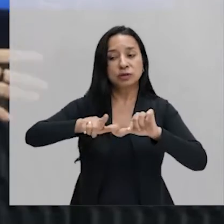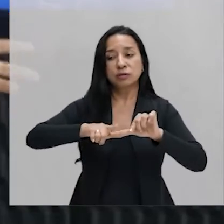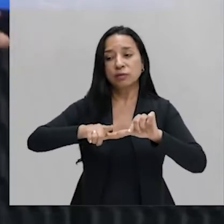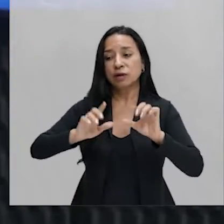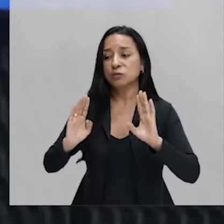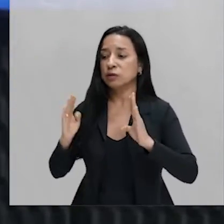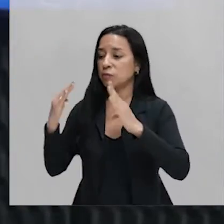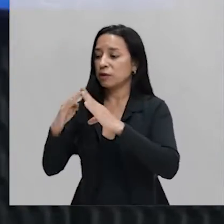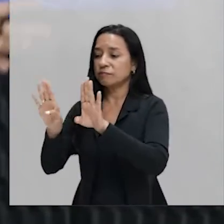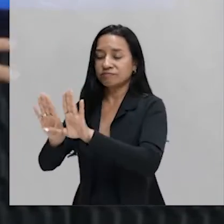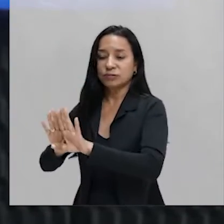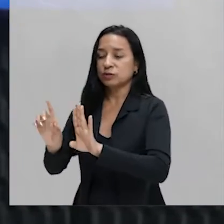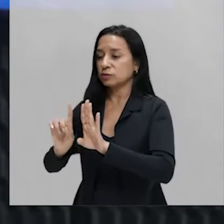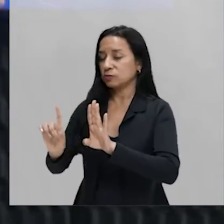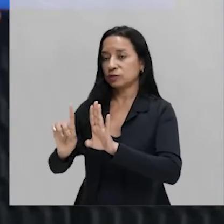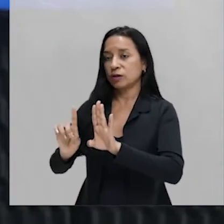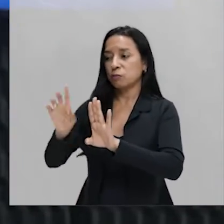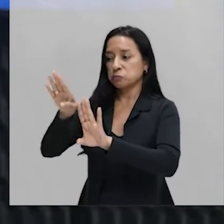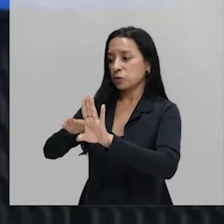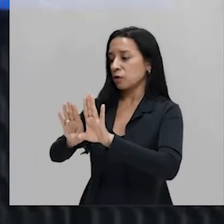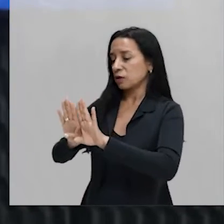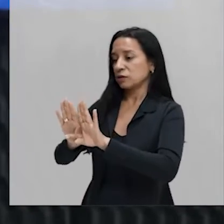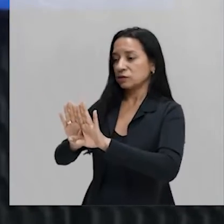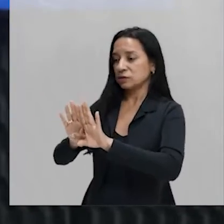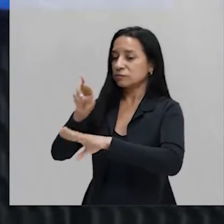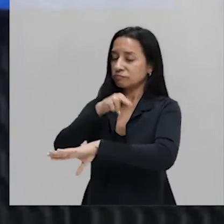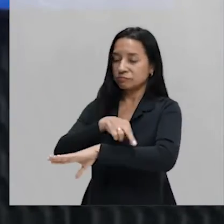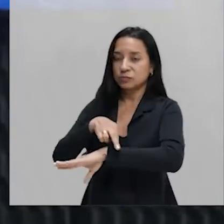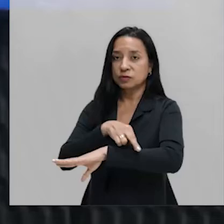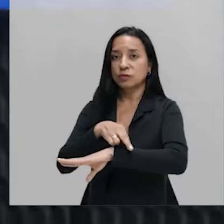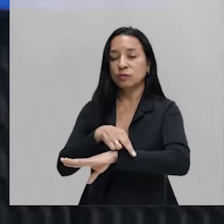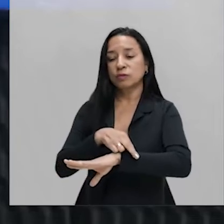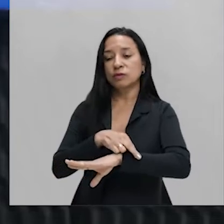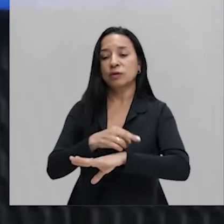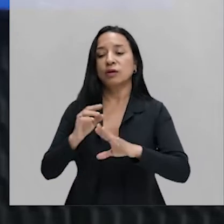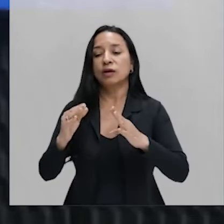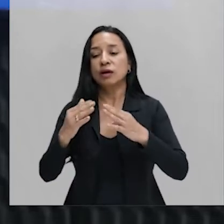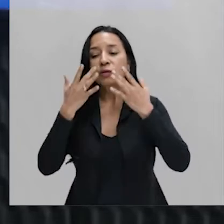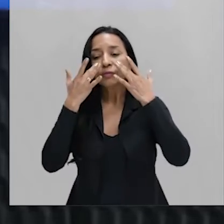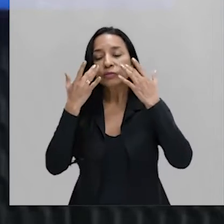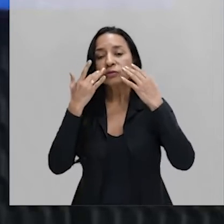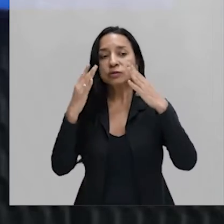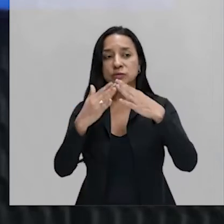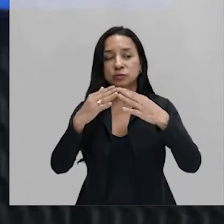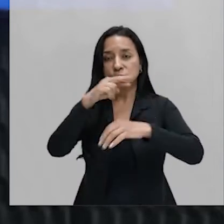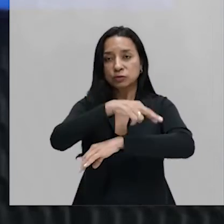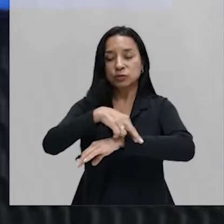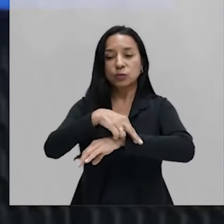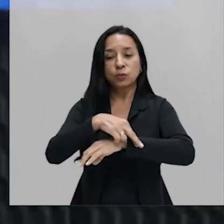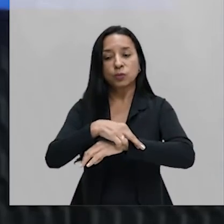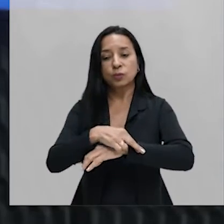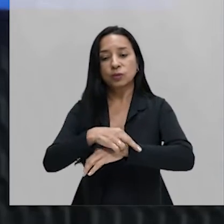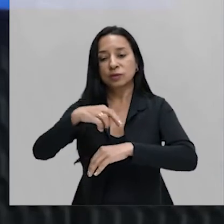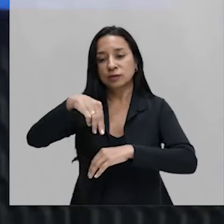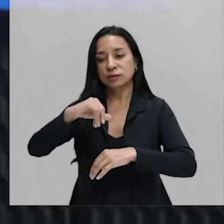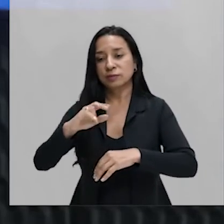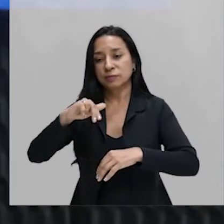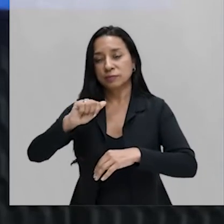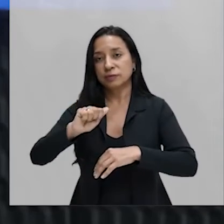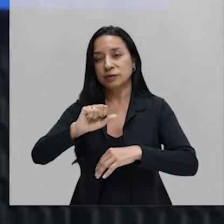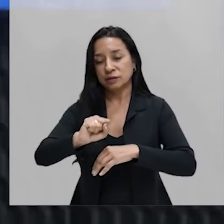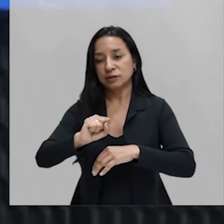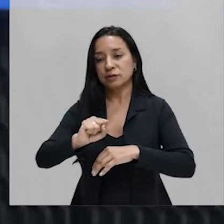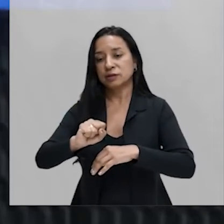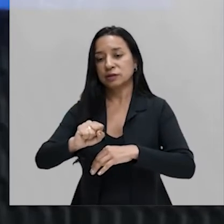espaço fechado, não é uma galeria, não é um teatro, é a rua. E o teatro de rua, lá em Minas Gerais, ele foi considerado